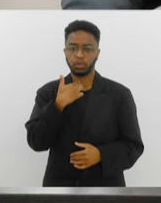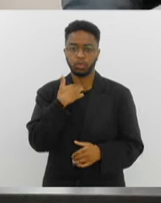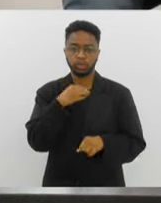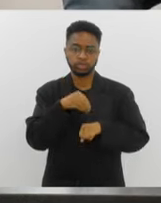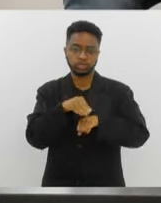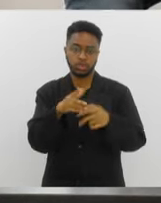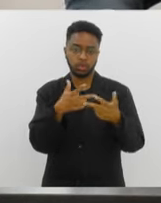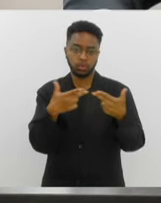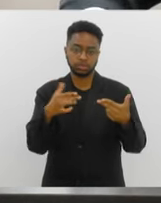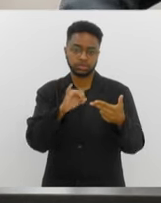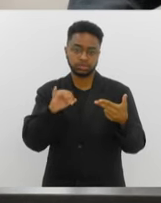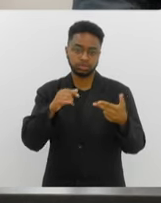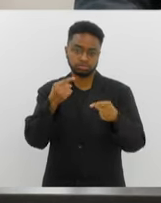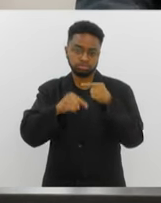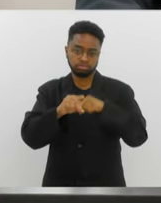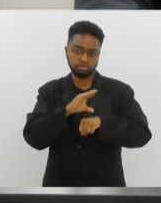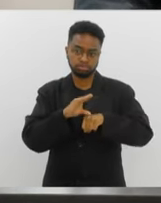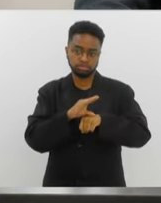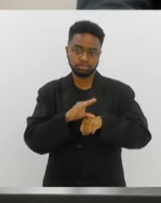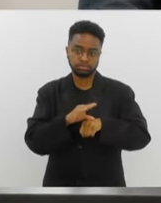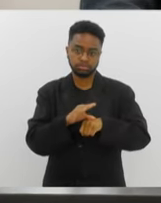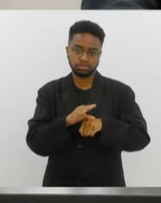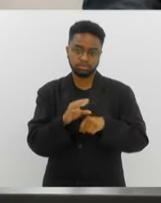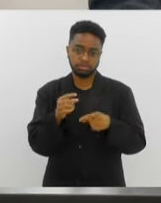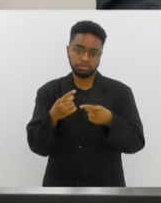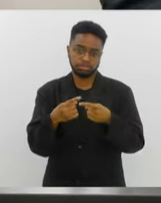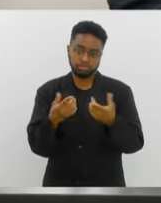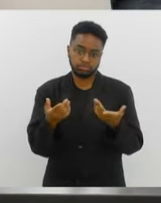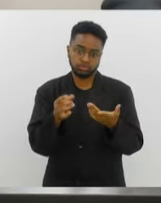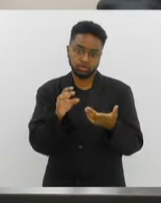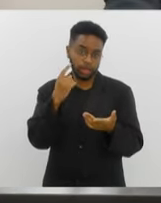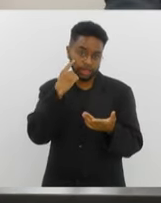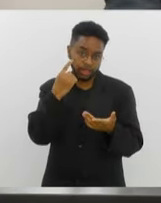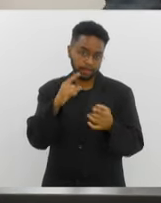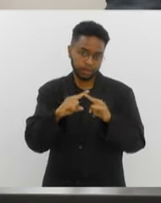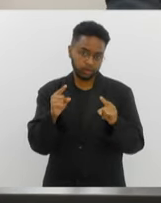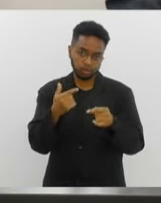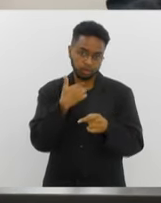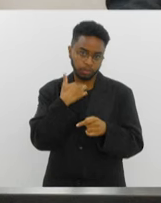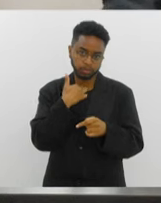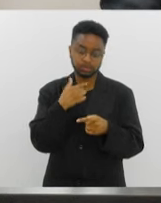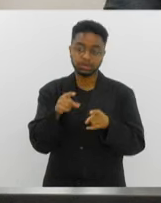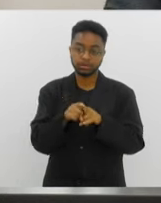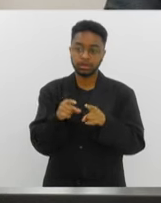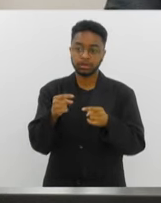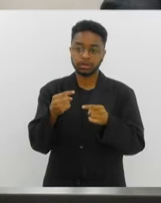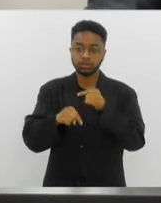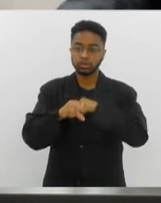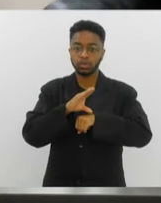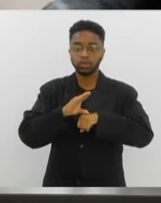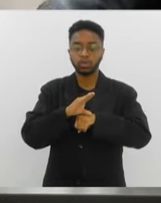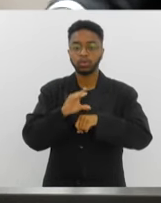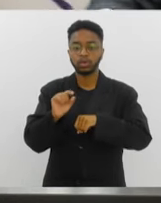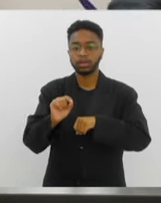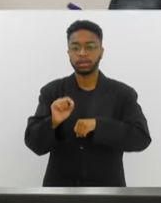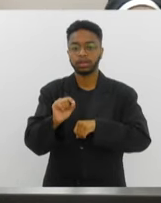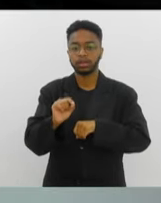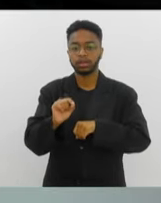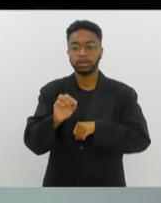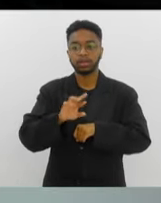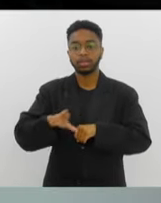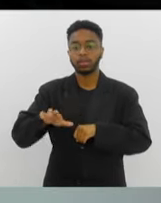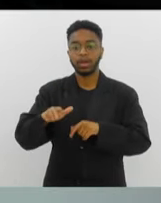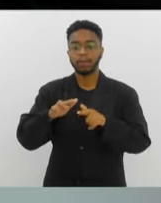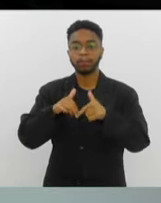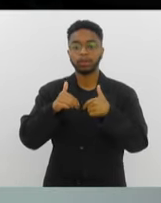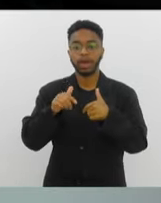algo que seja inconstitucional. Mesmo que seja uma mera ideia. Deputado... Uma vez que a inconstitucionalidade não é por